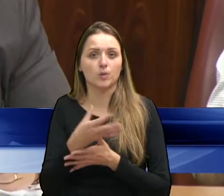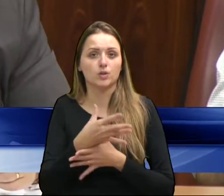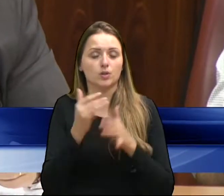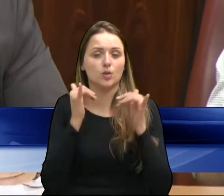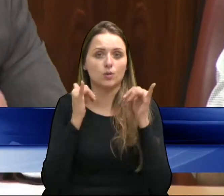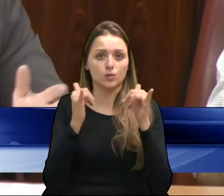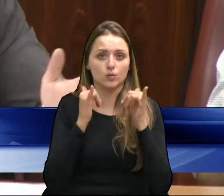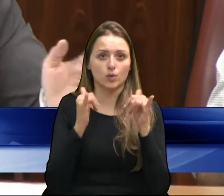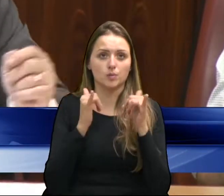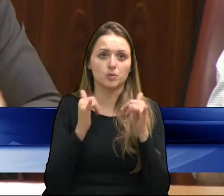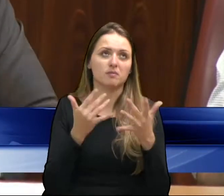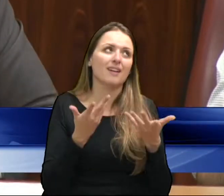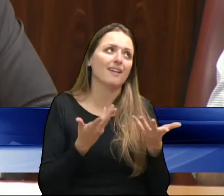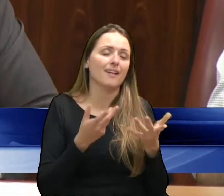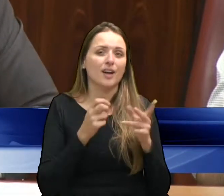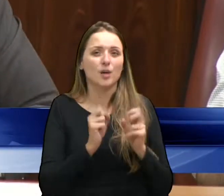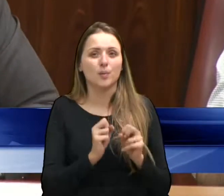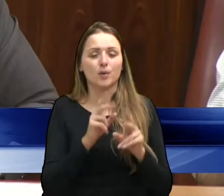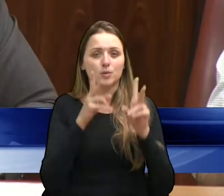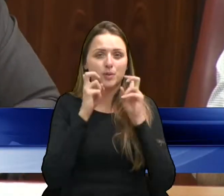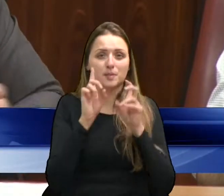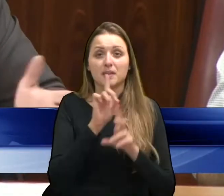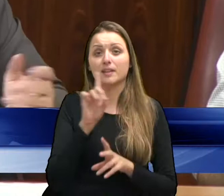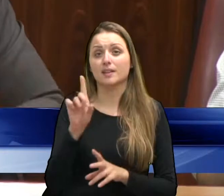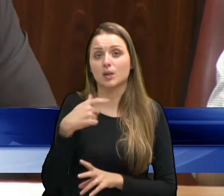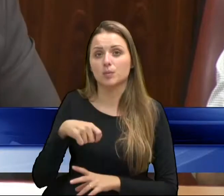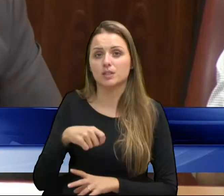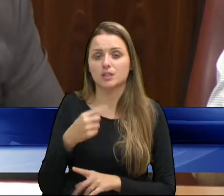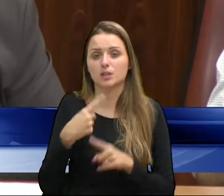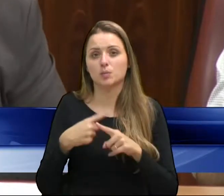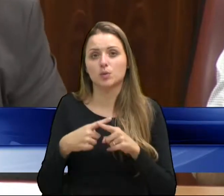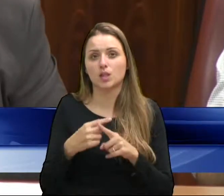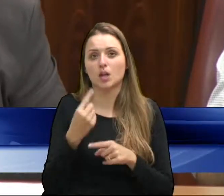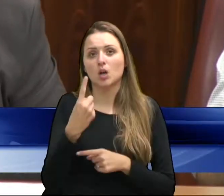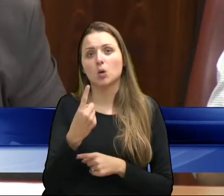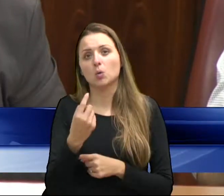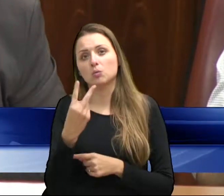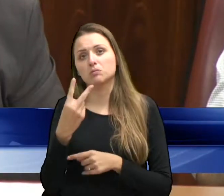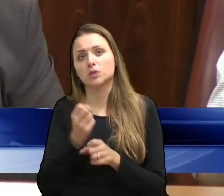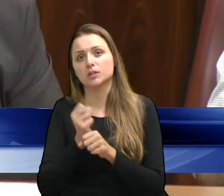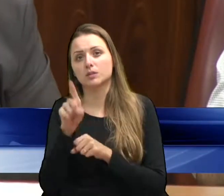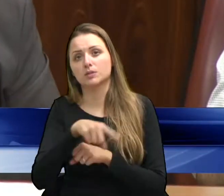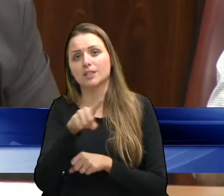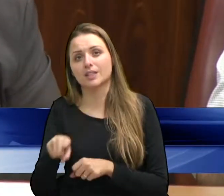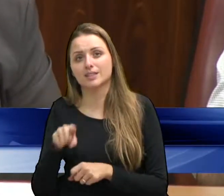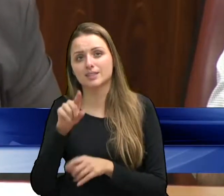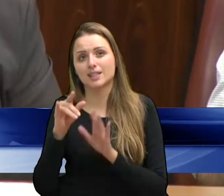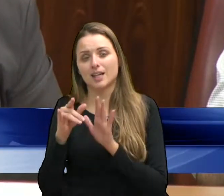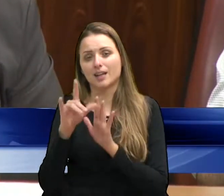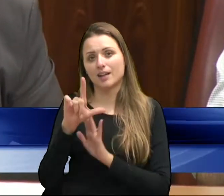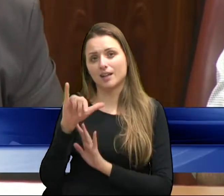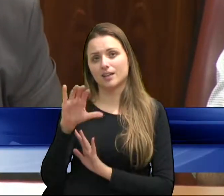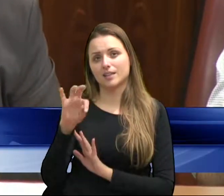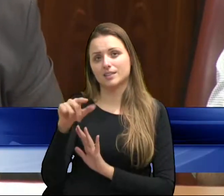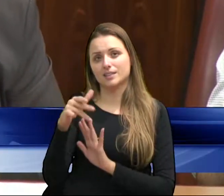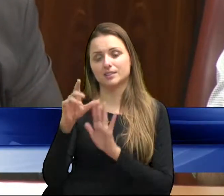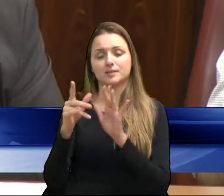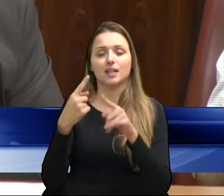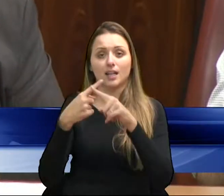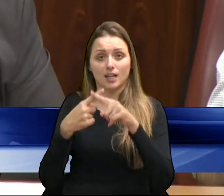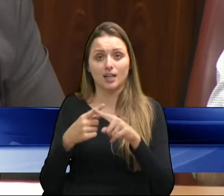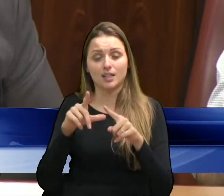pode ser entendido, não, mas isso é desnecessário, porque daqui a 2 anos vai estar chancelada a licitação. Será que vai? Será que vai,